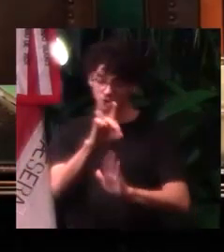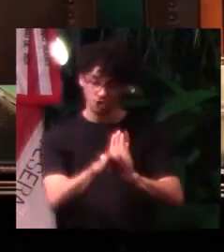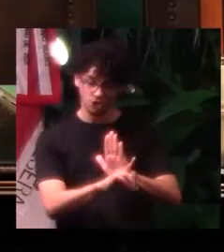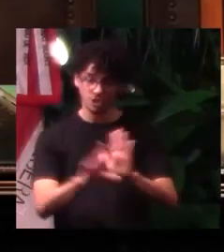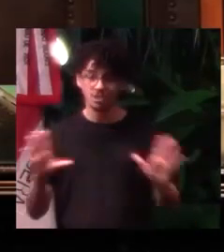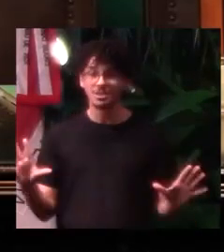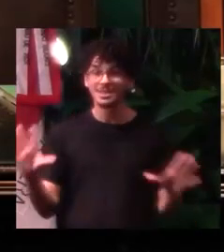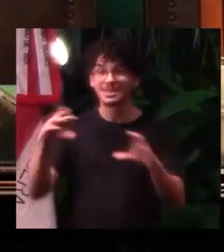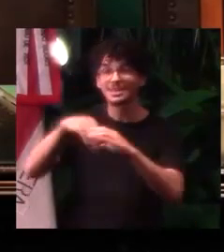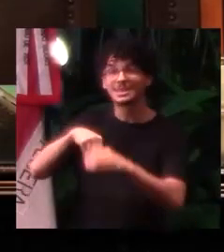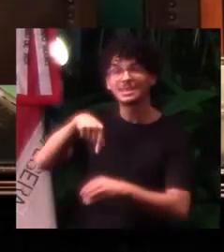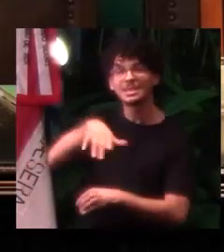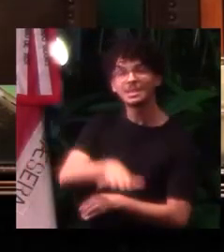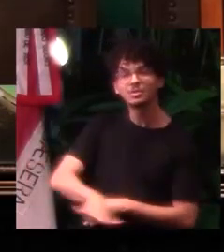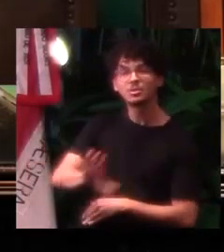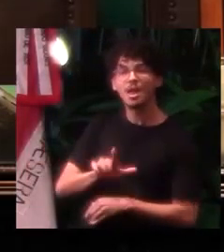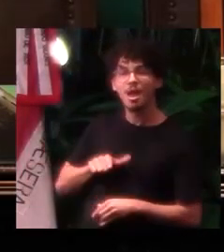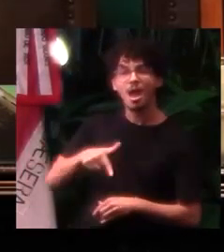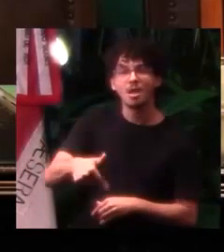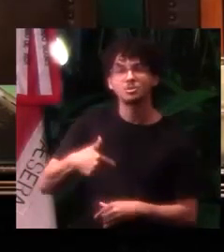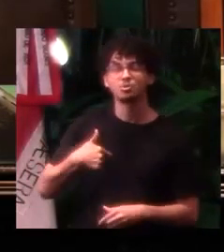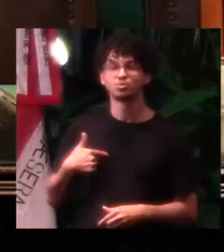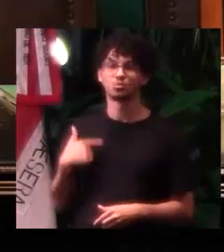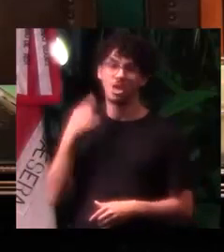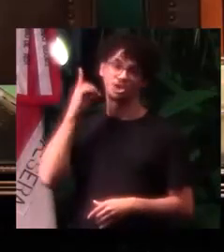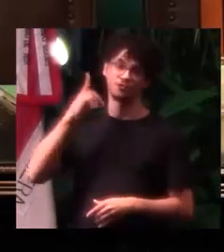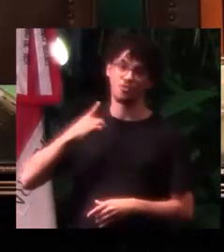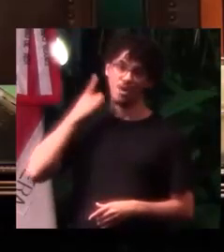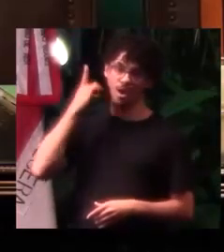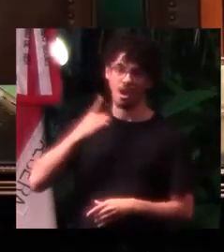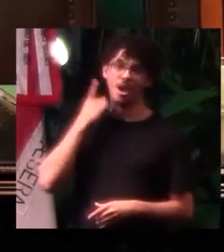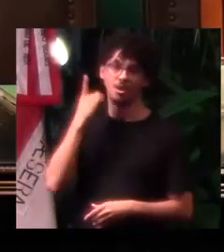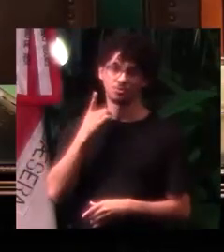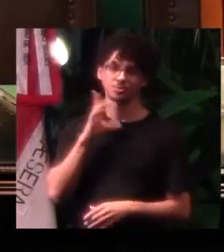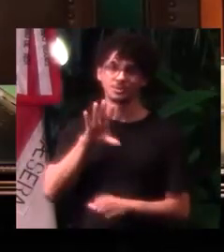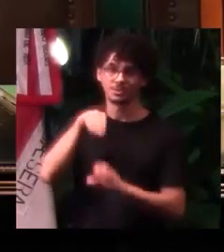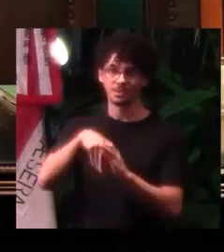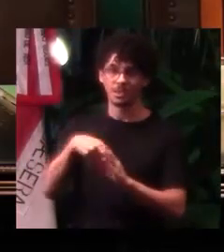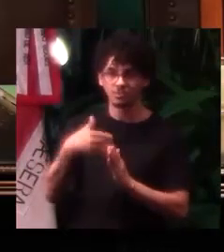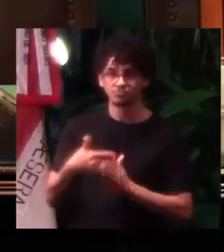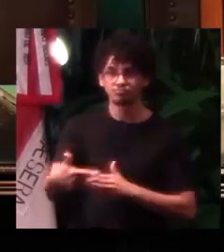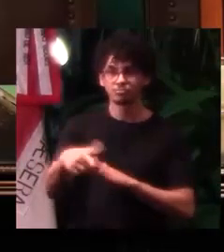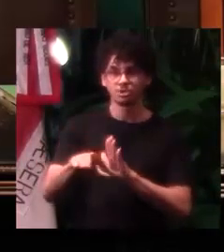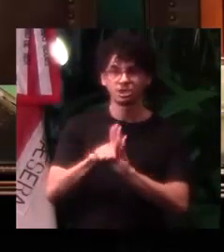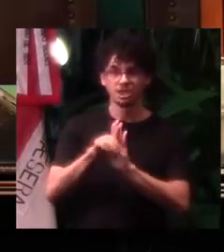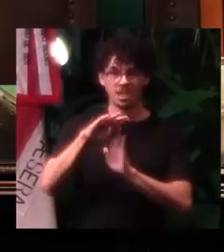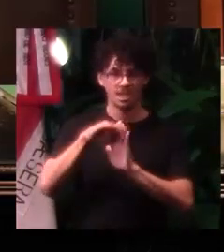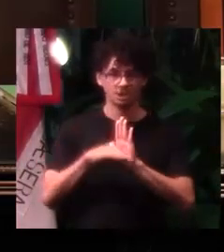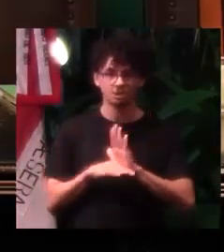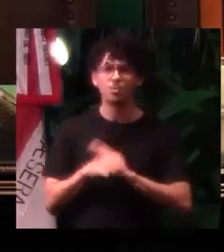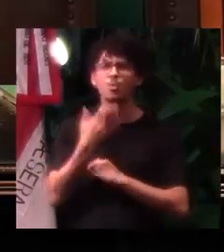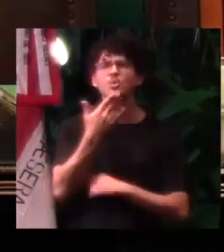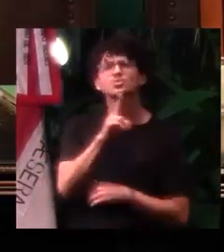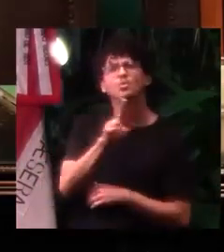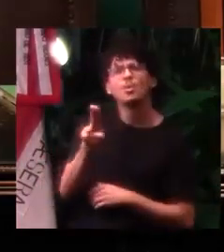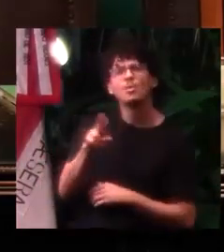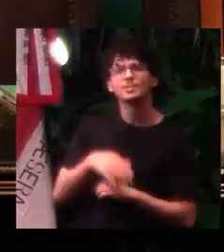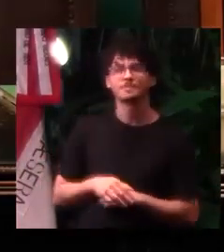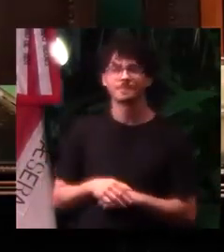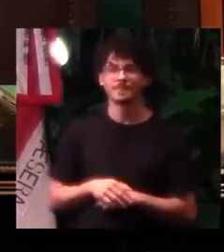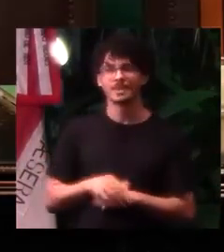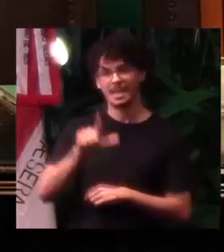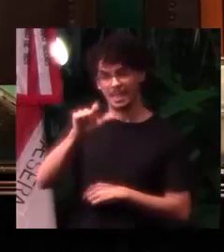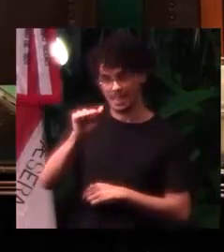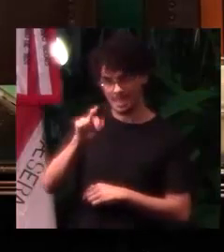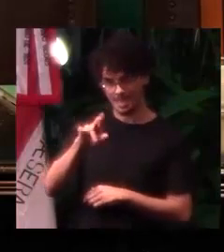da atuação do advogado no papel aí do sistema de justiça. Qual é o seu nome? Larissa.